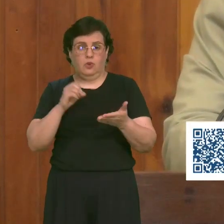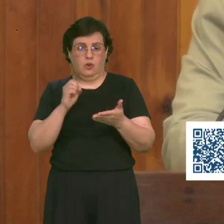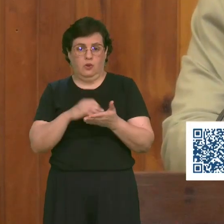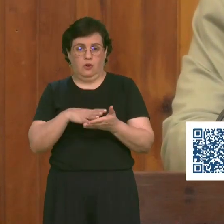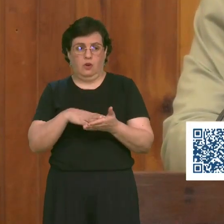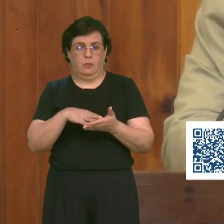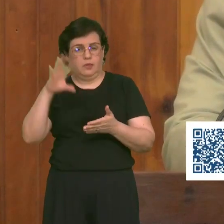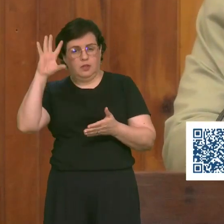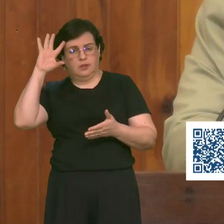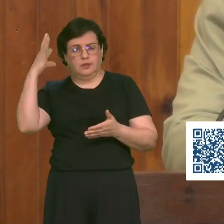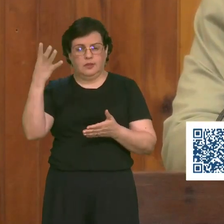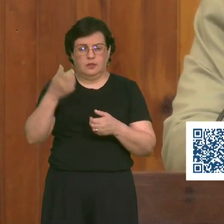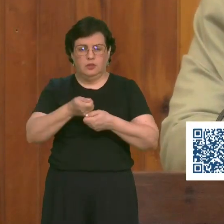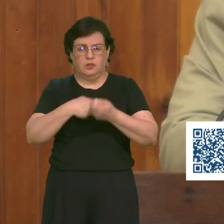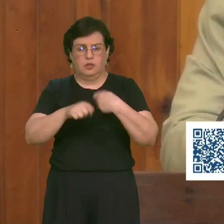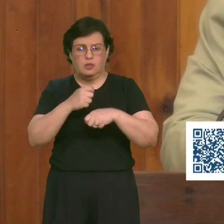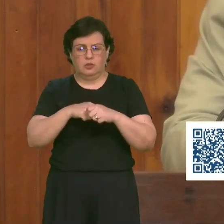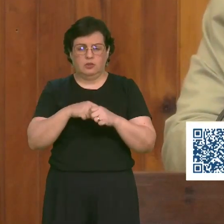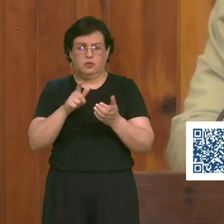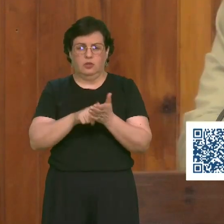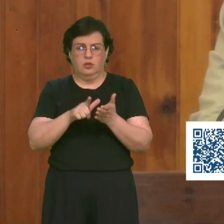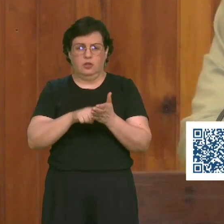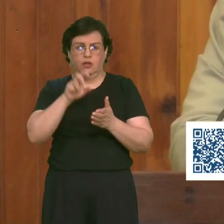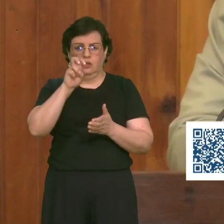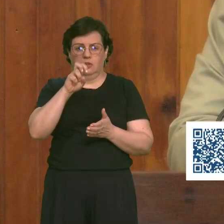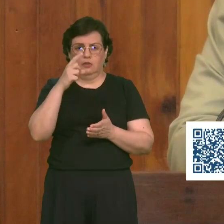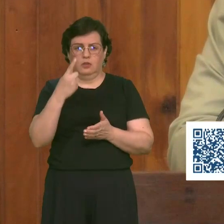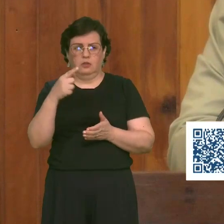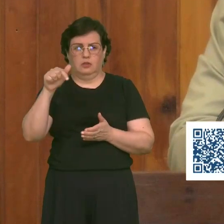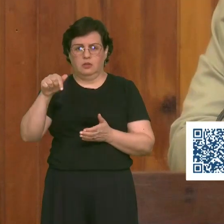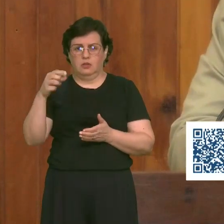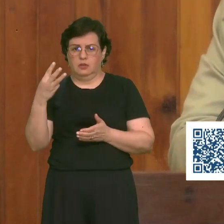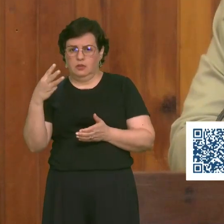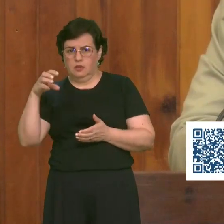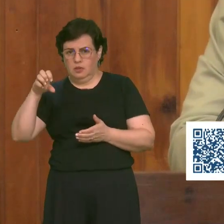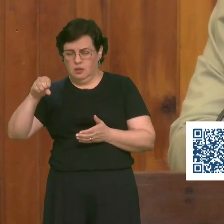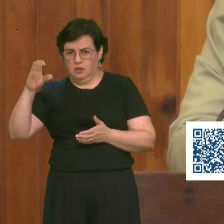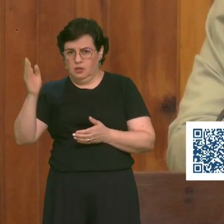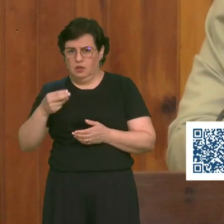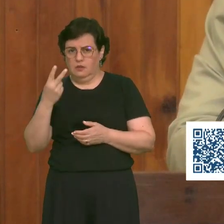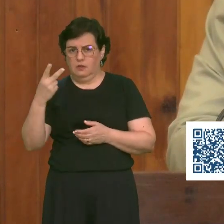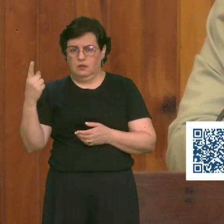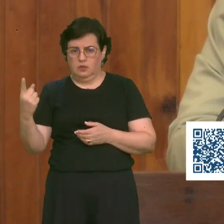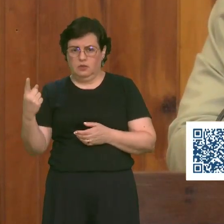sobre os protocolos 51 739/2021